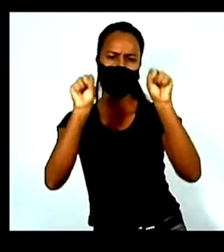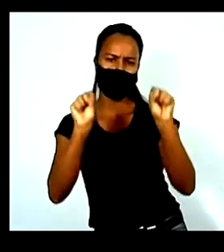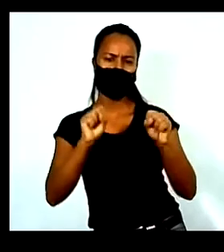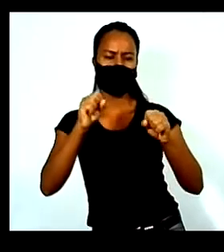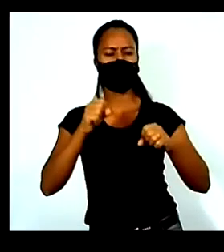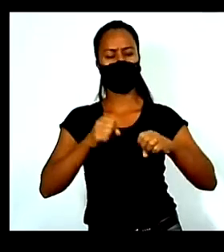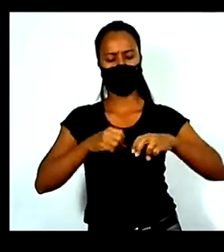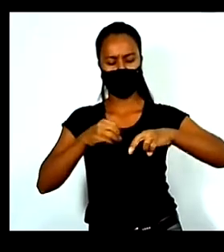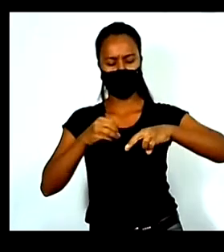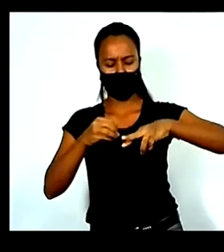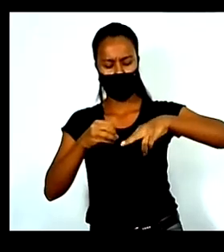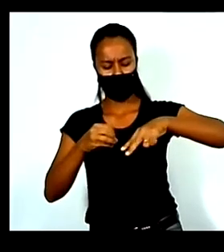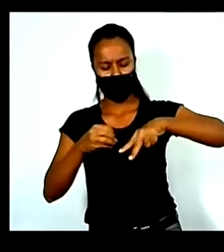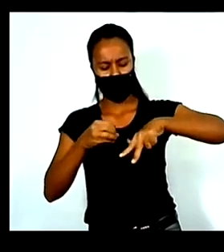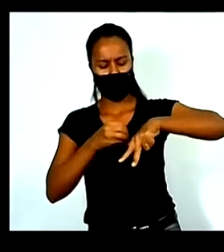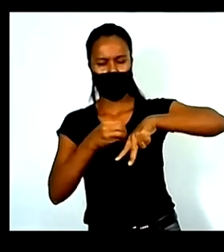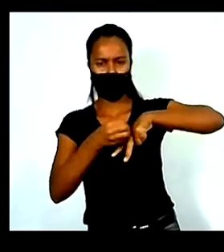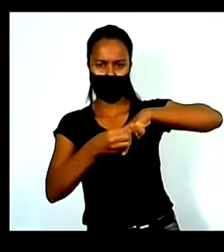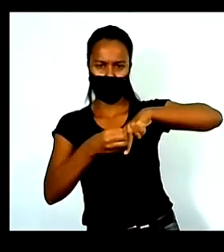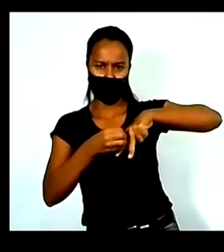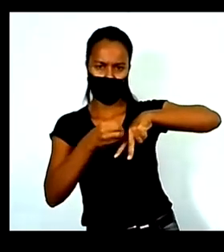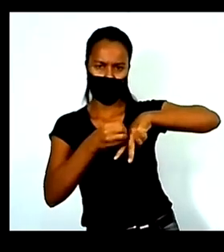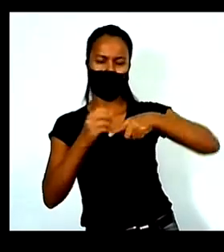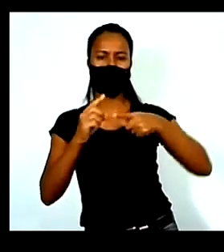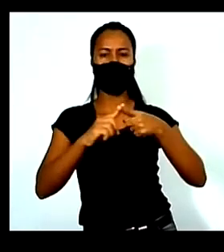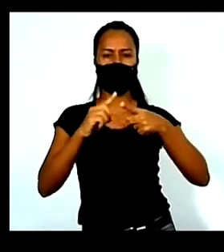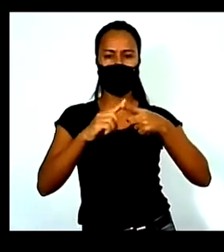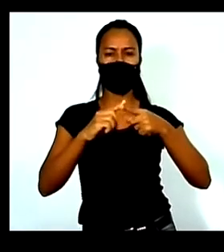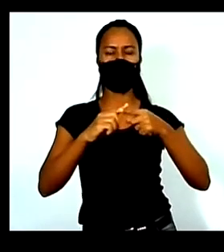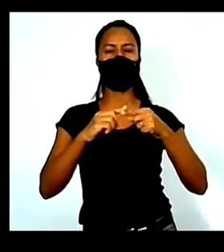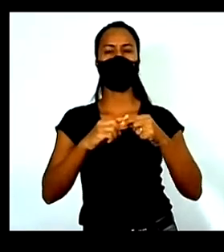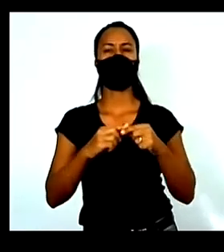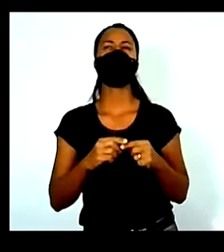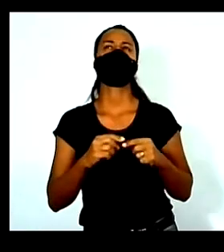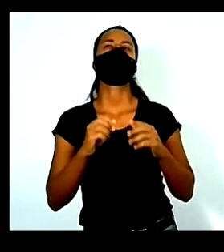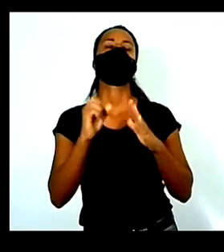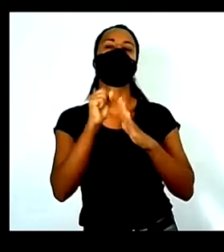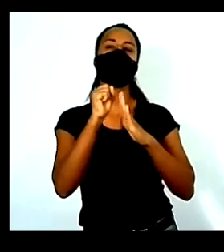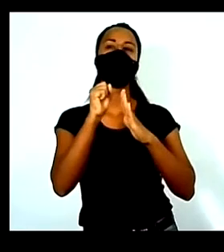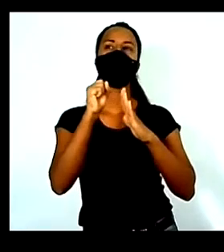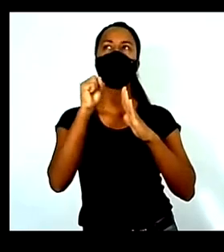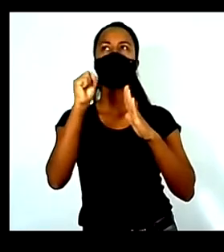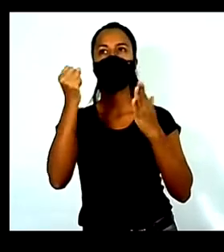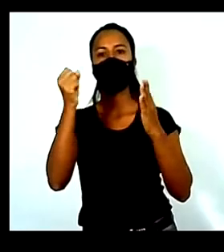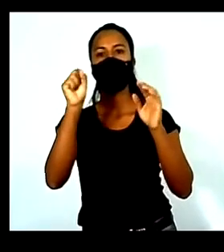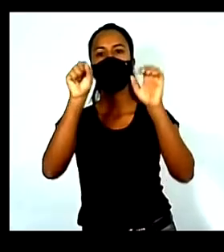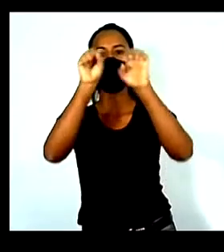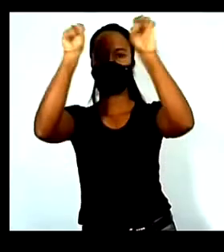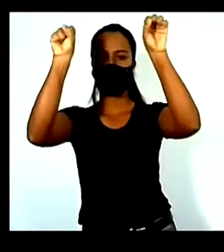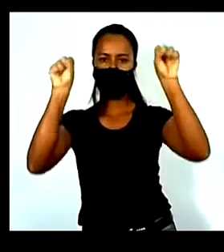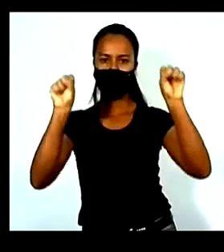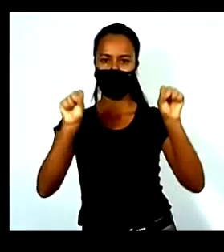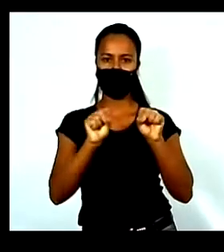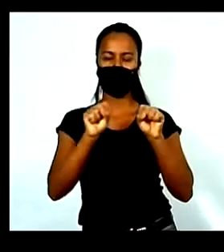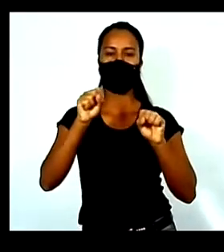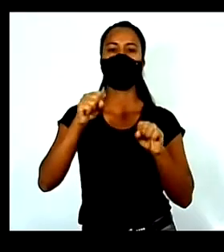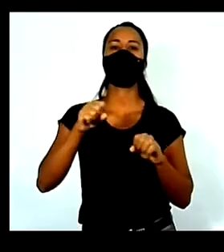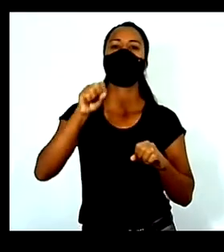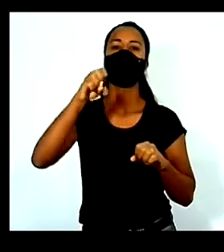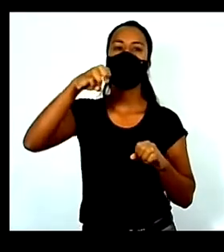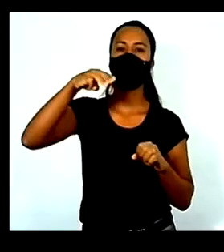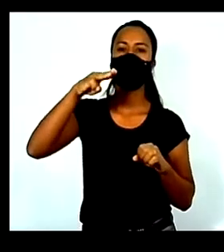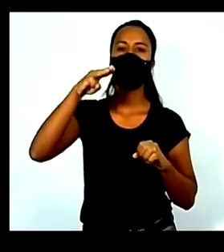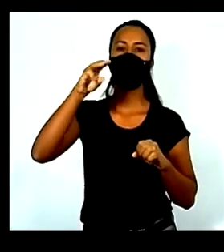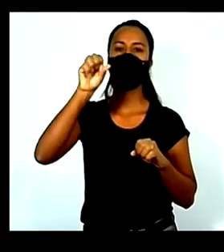dos 3 sistemas que trabalham em conjunto, tá? Muscular, ósseo e nervoso. Então, aí nós